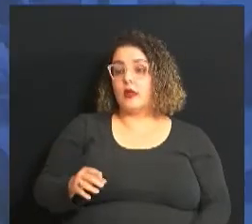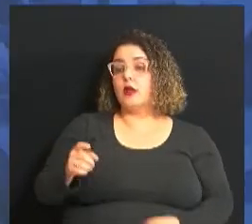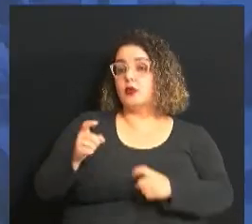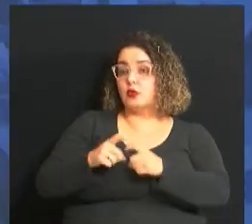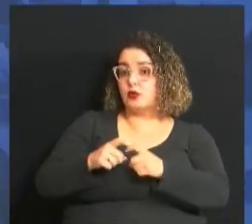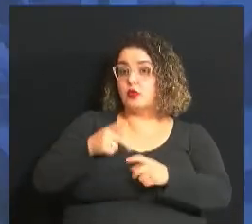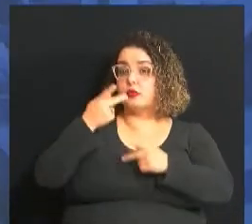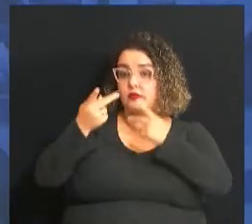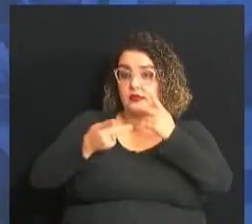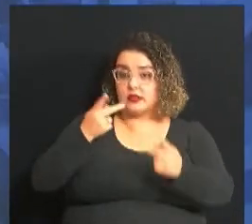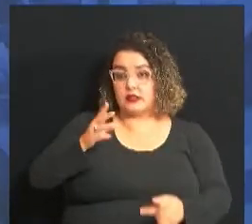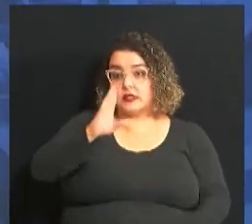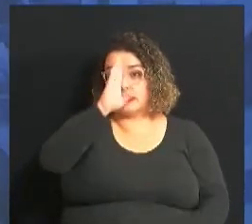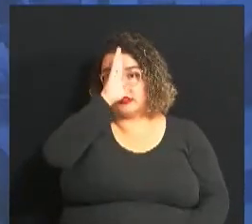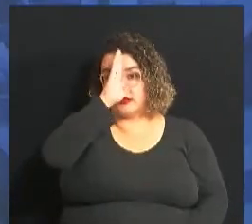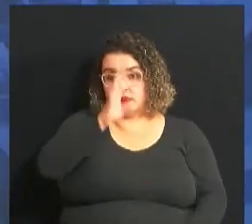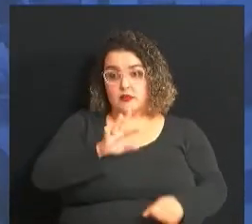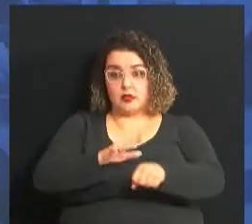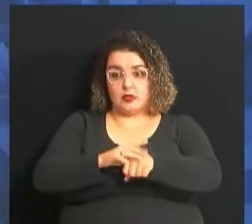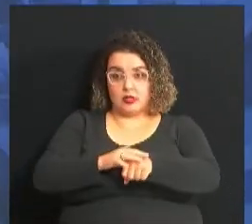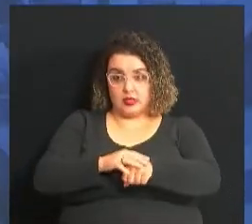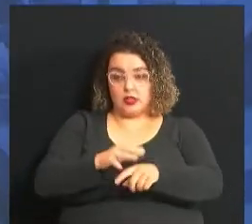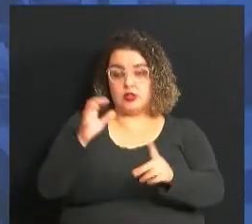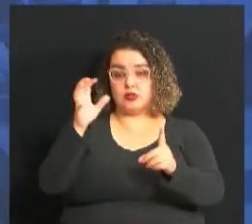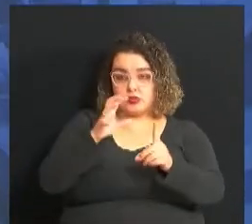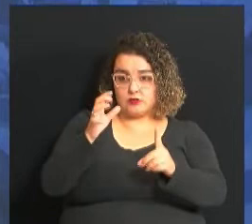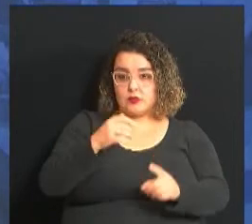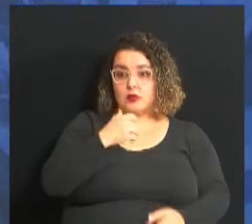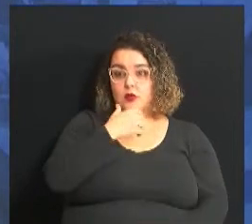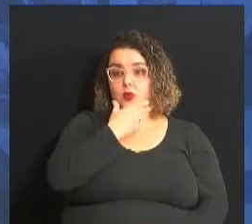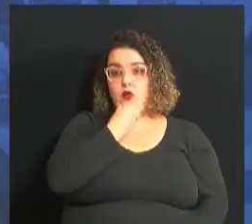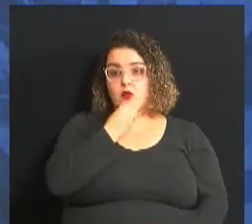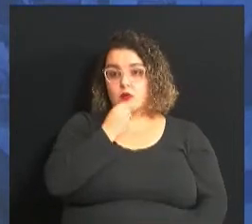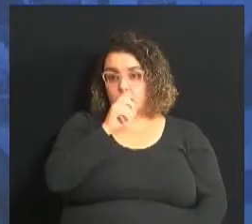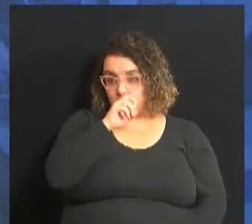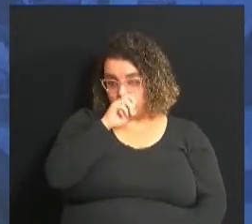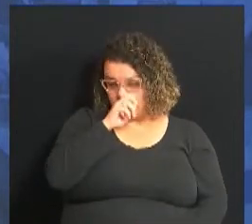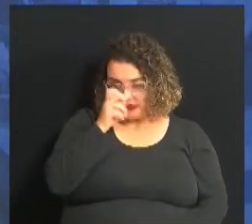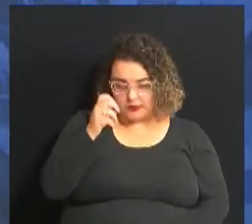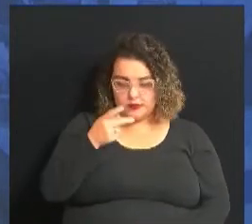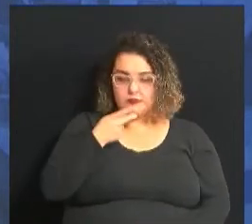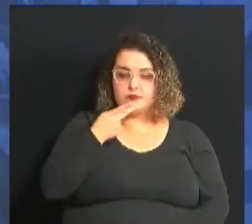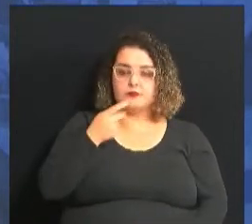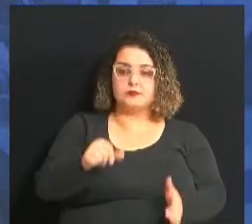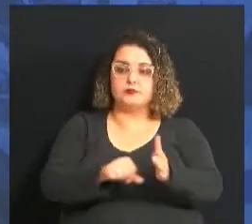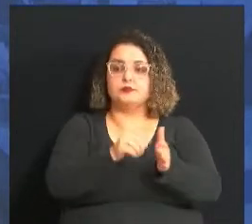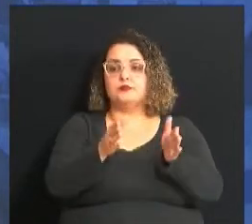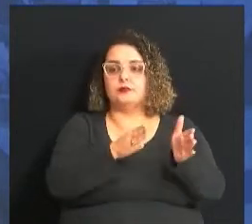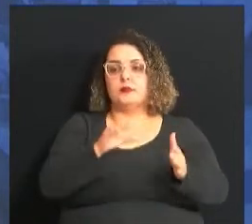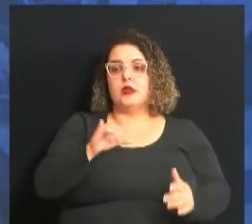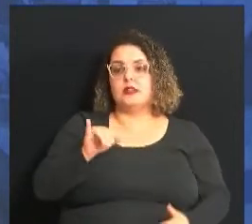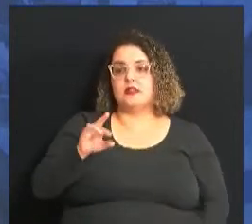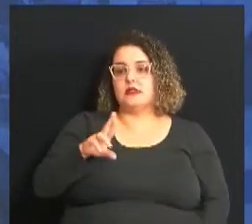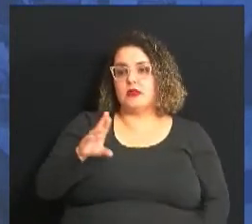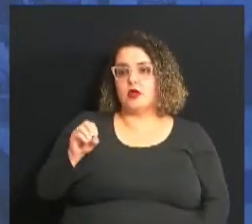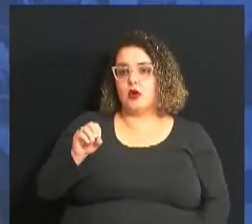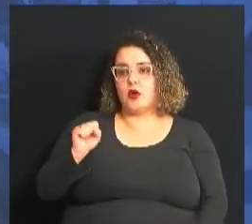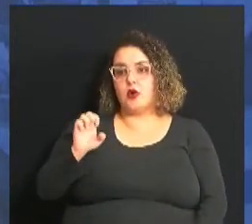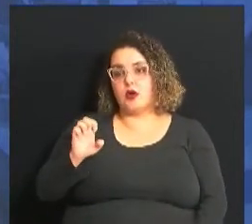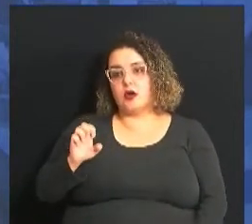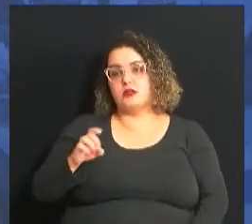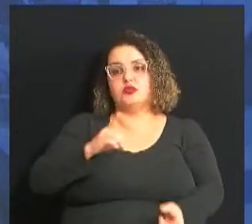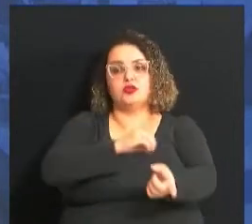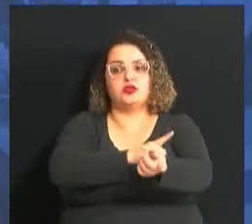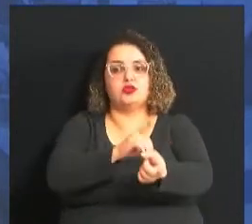das principais doenças que afetam os homens. A gente falou um pouquinho no primeiro bloco sobre cirrose, diabetes,